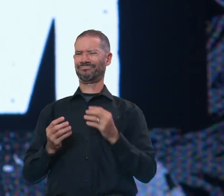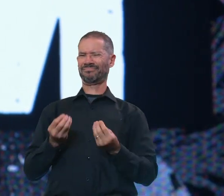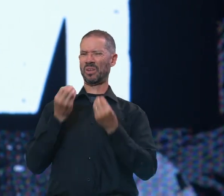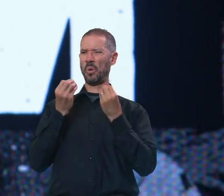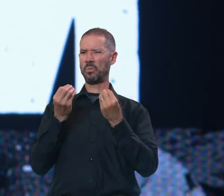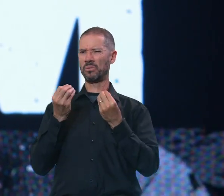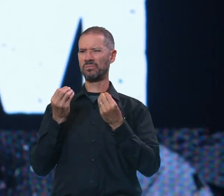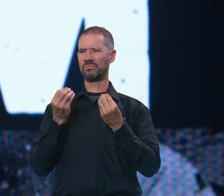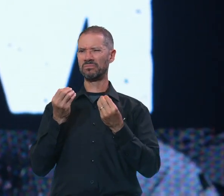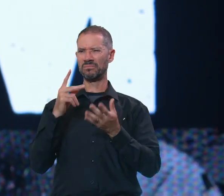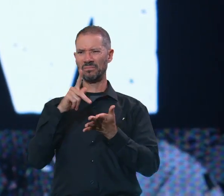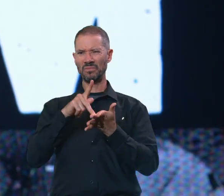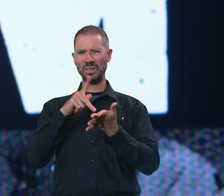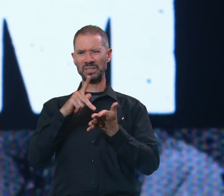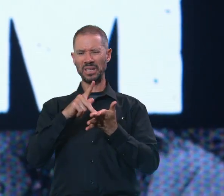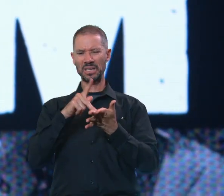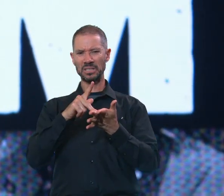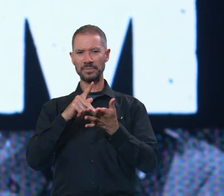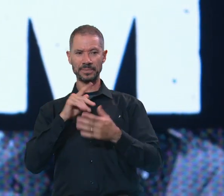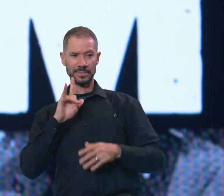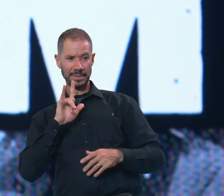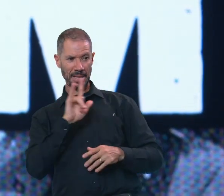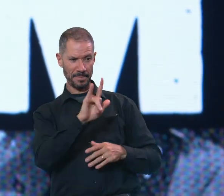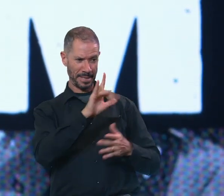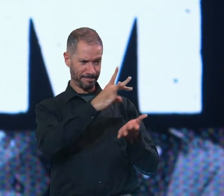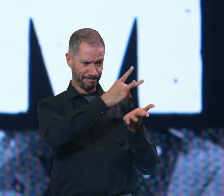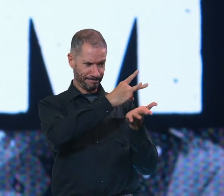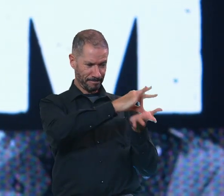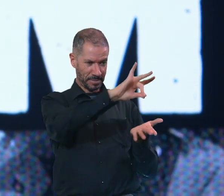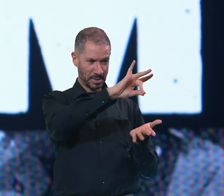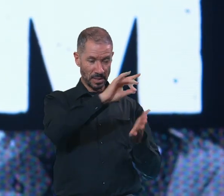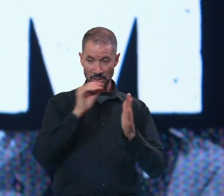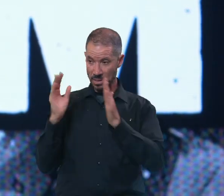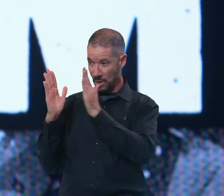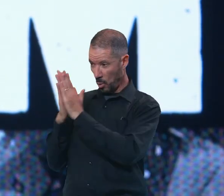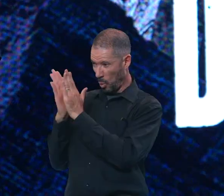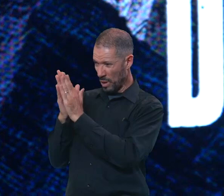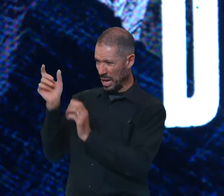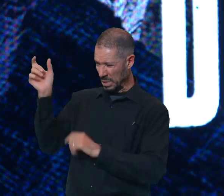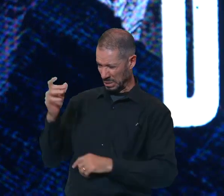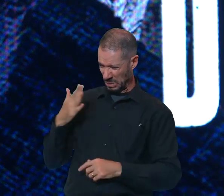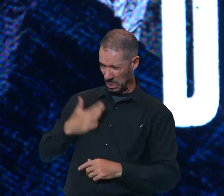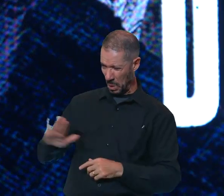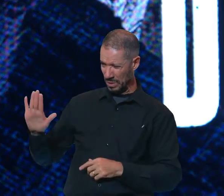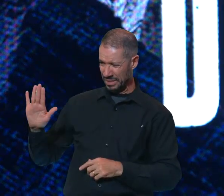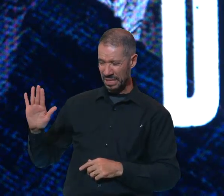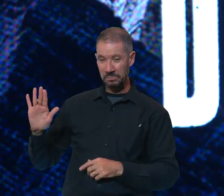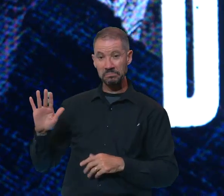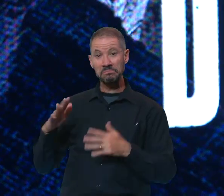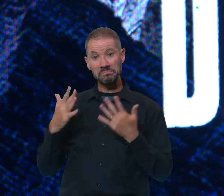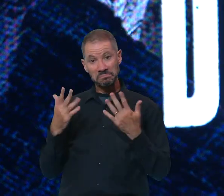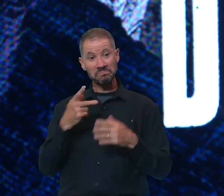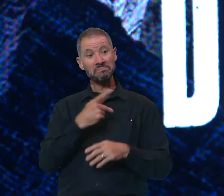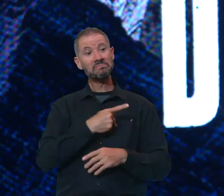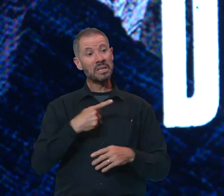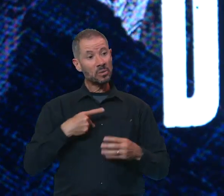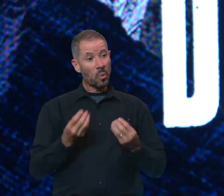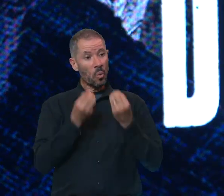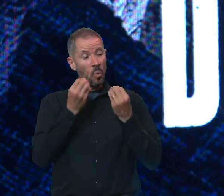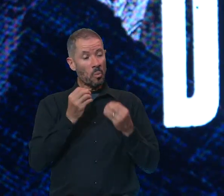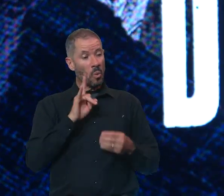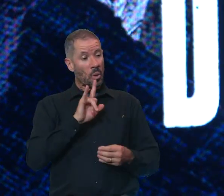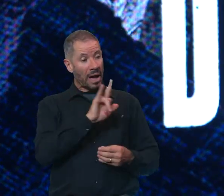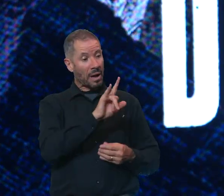verdade. Ela fala para a gente amar os inimigos, orar porque a gente não gosta. Pastor, como é que eu amo